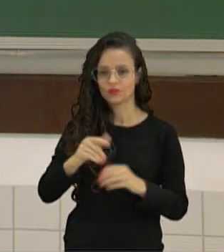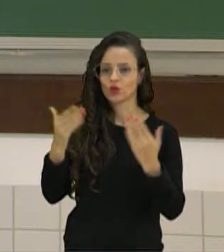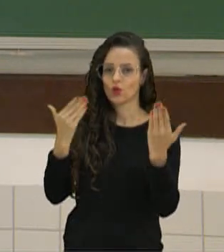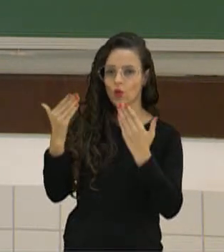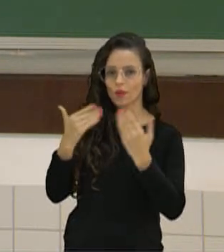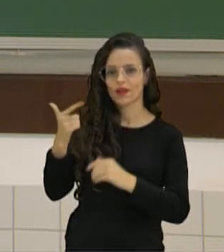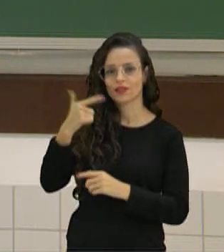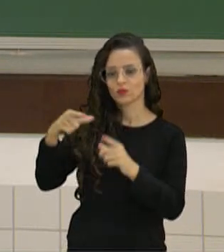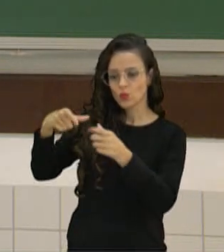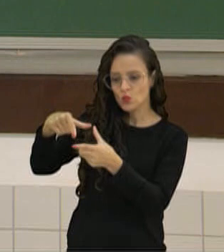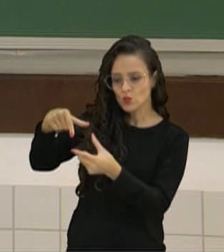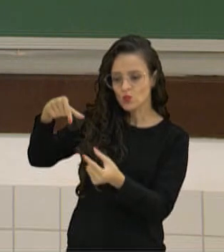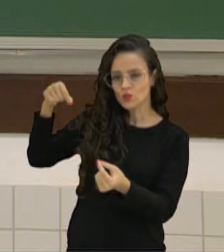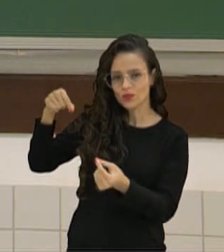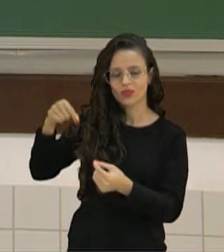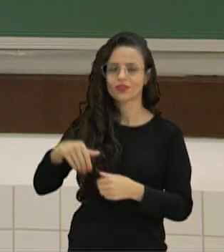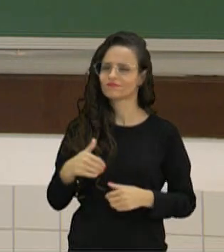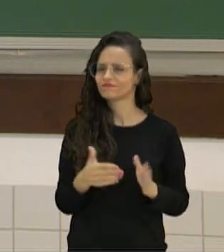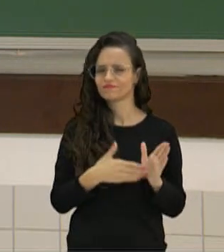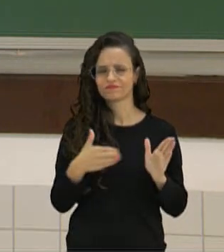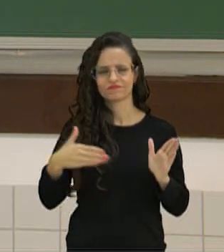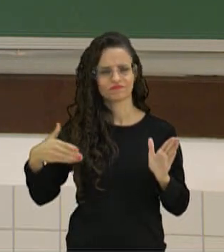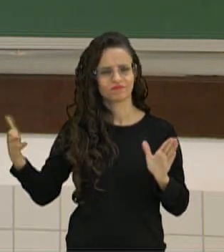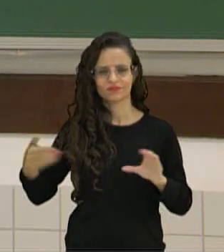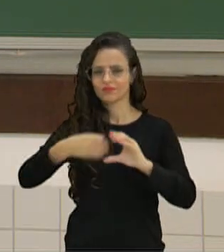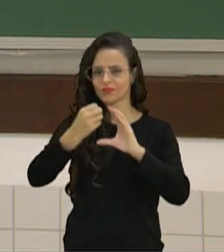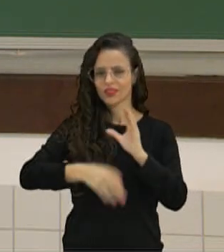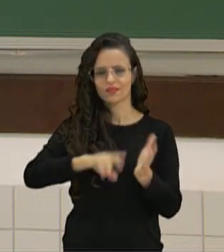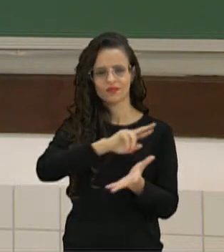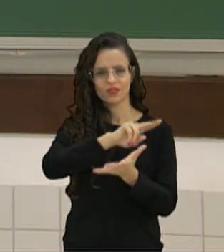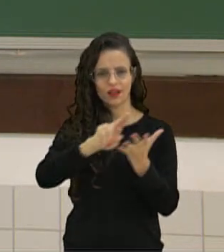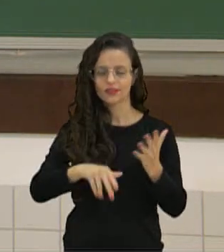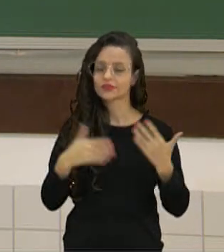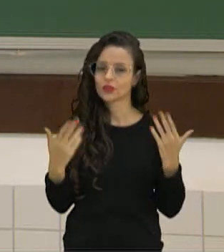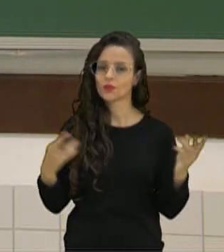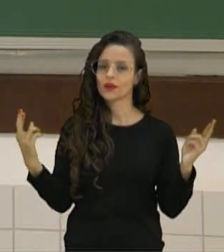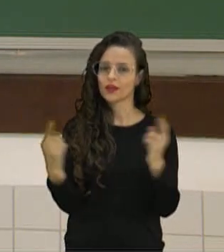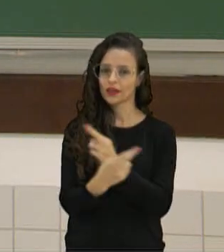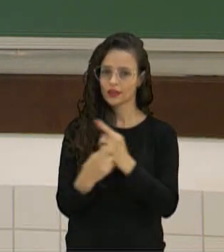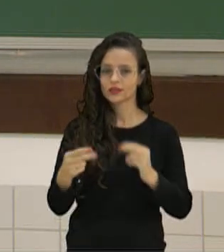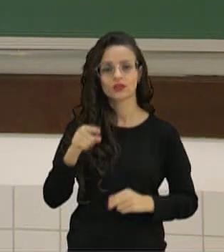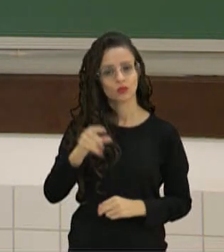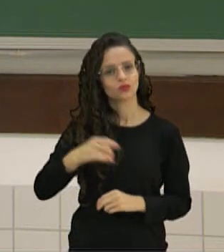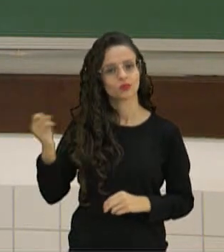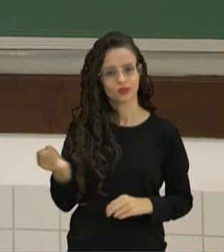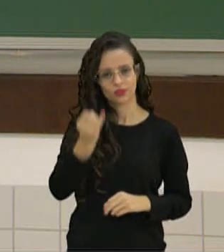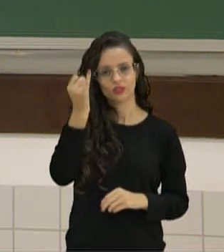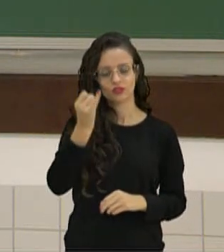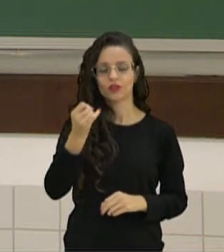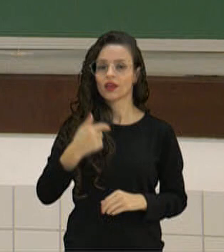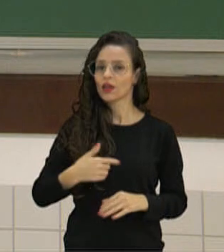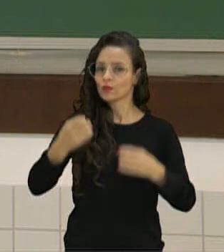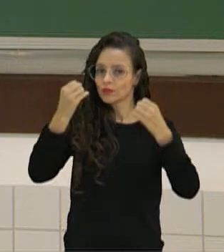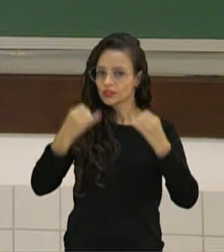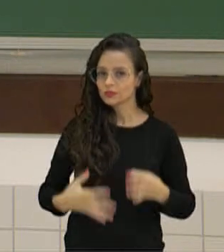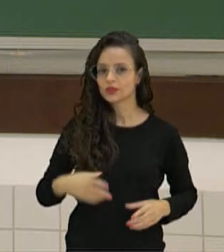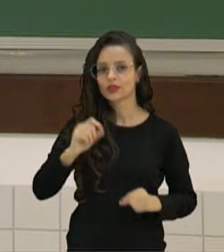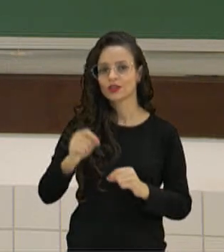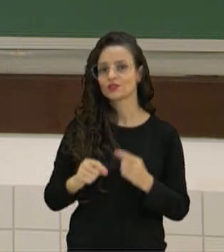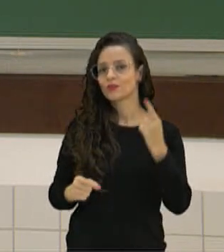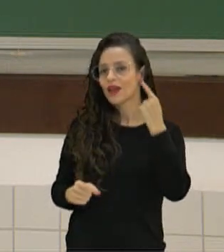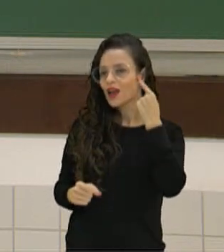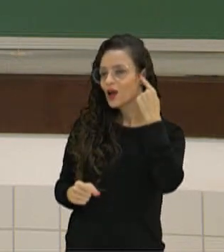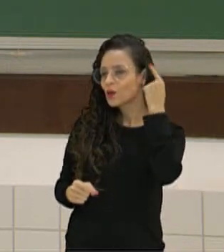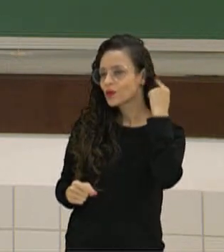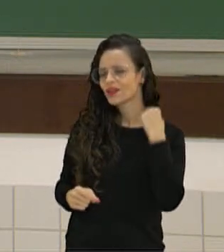forma comprimida. E aí vai, por aí vai. Então essa relação de dominância é muito importante. Eu falei agora há pouco do lobo da orelha,